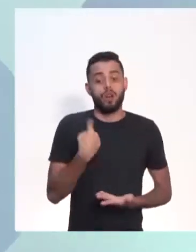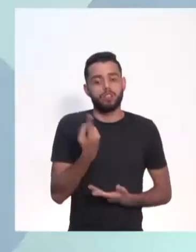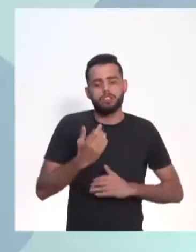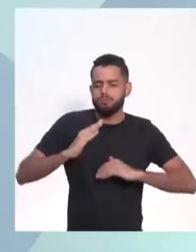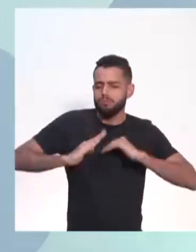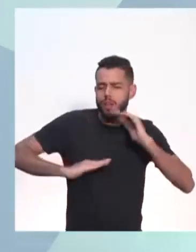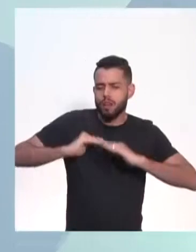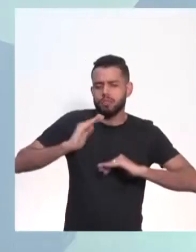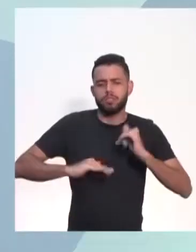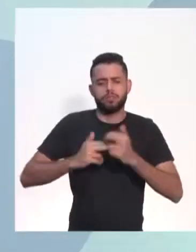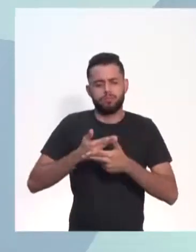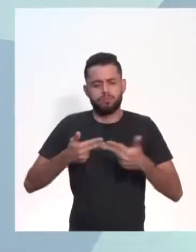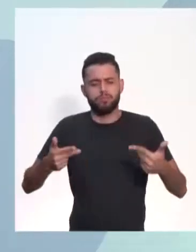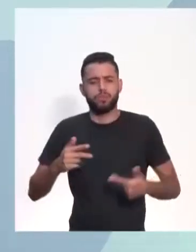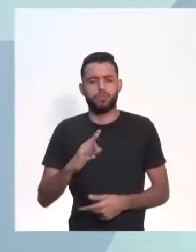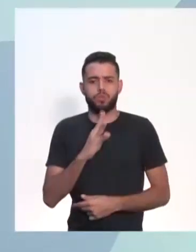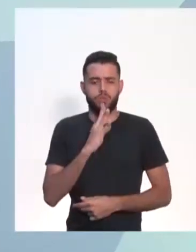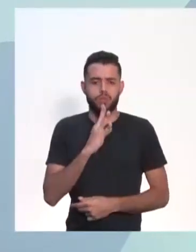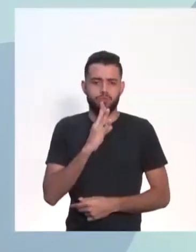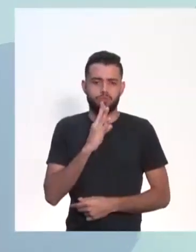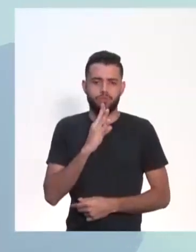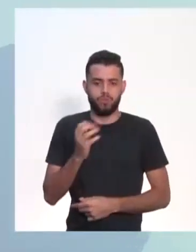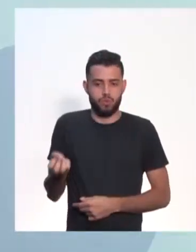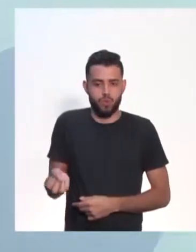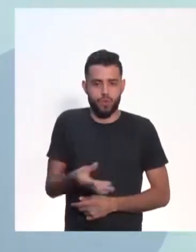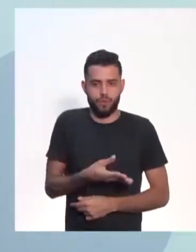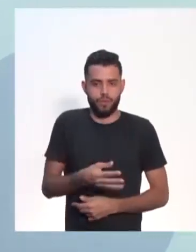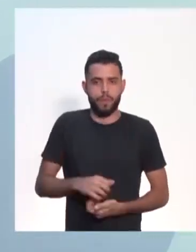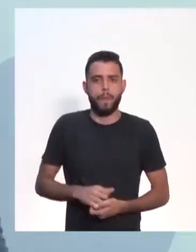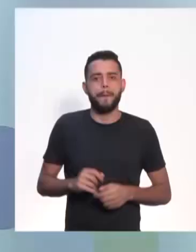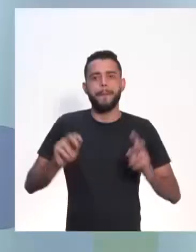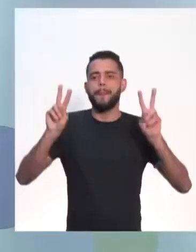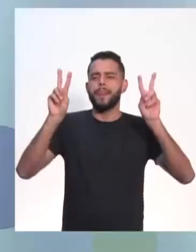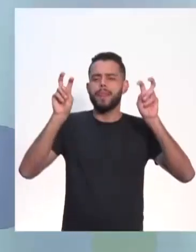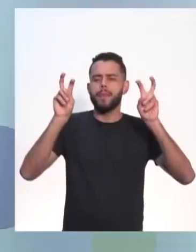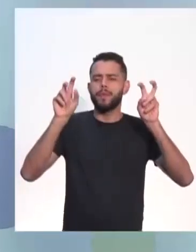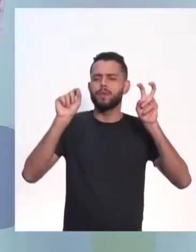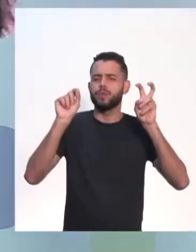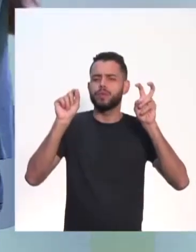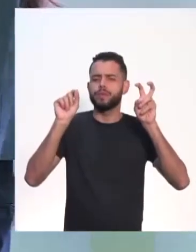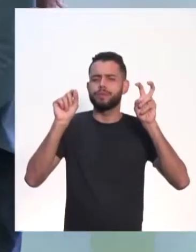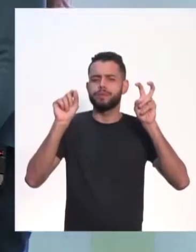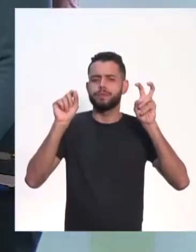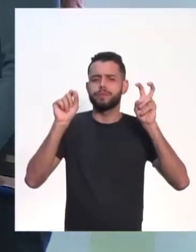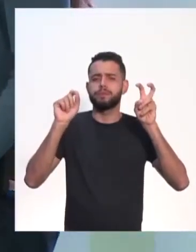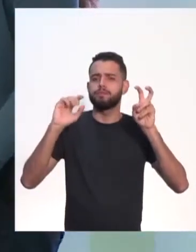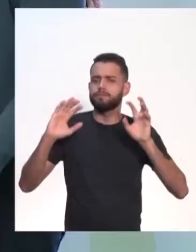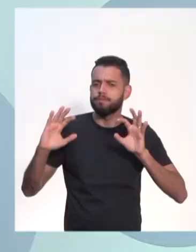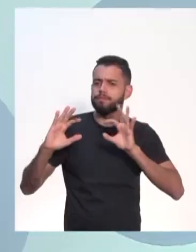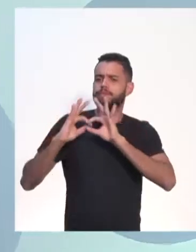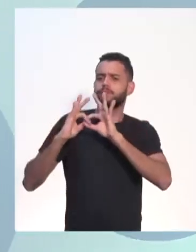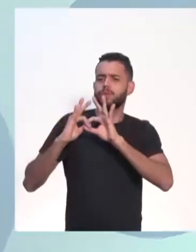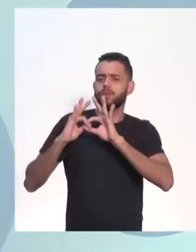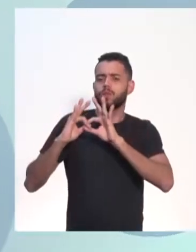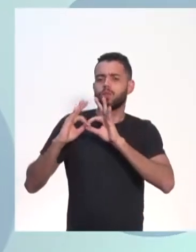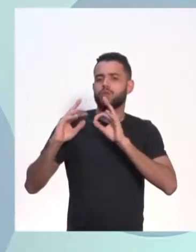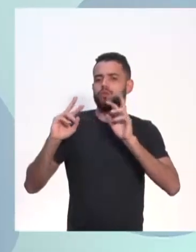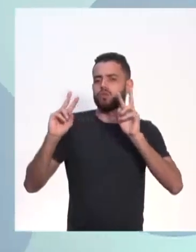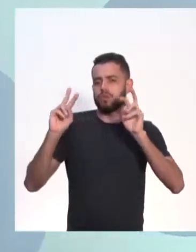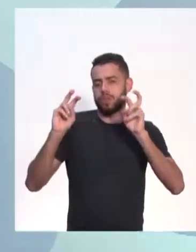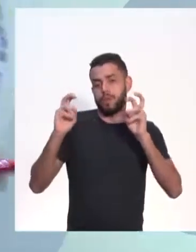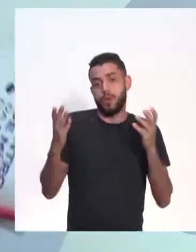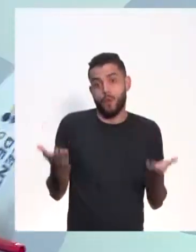novos conhecimentos que a gente tem. Esse tema, ele na verdade está bem conectado, inclusive, com o tema que a gente está vivendo. A gente